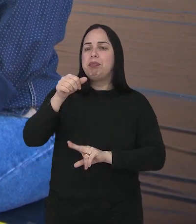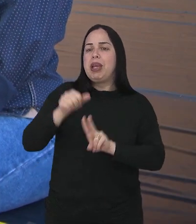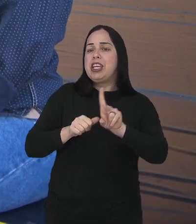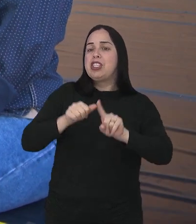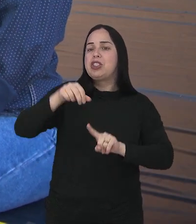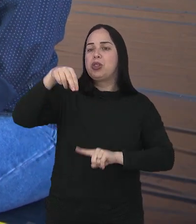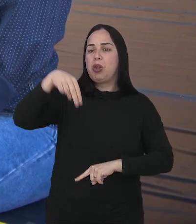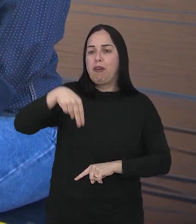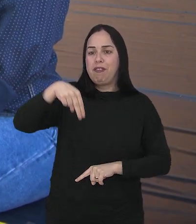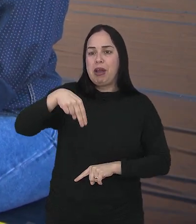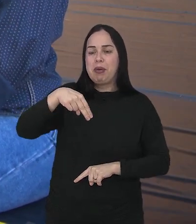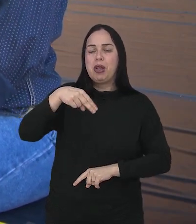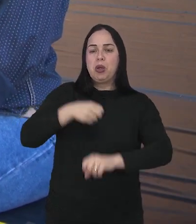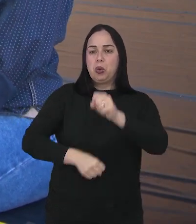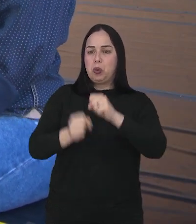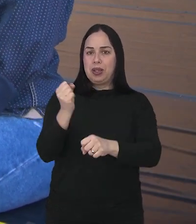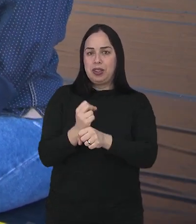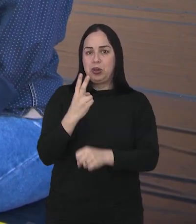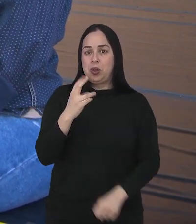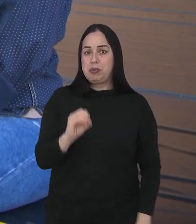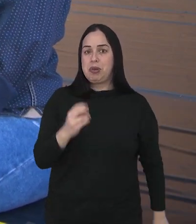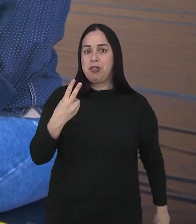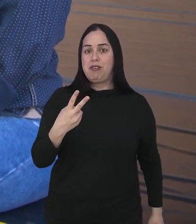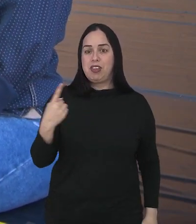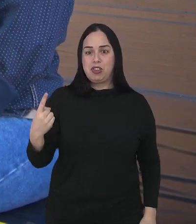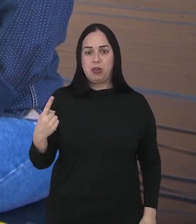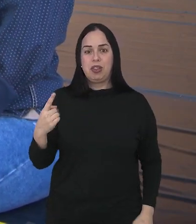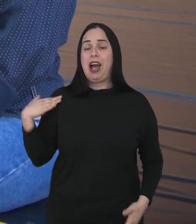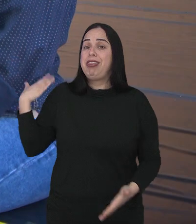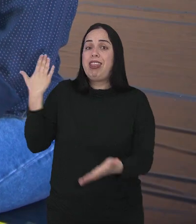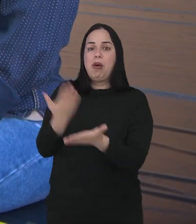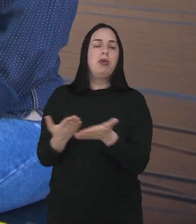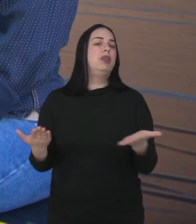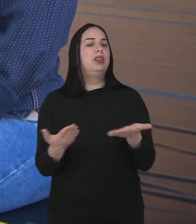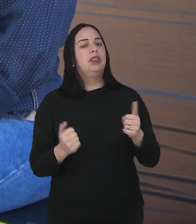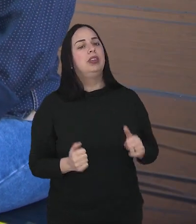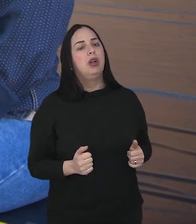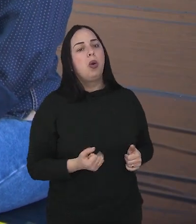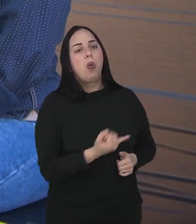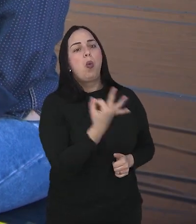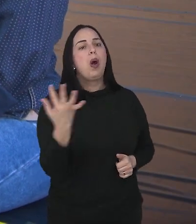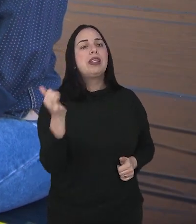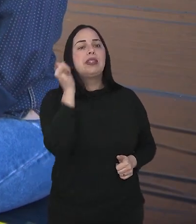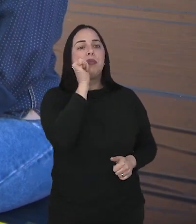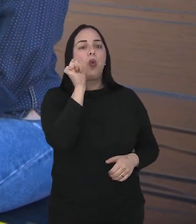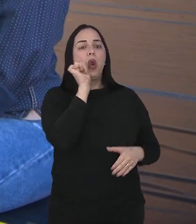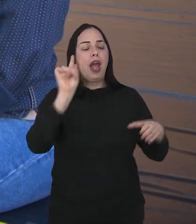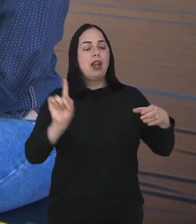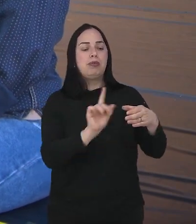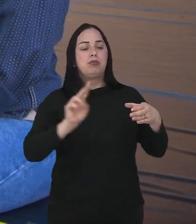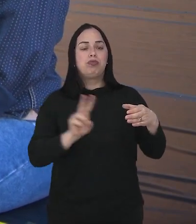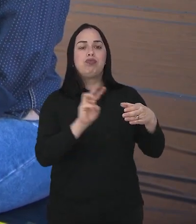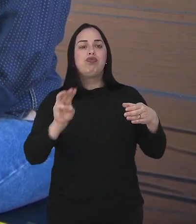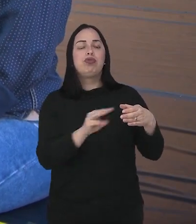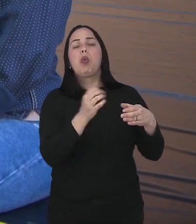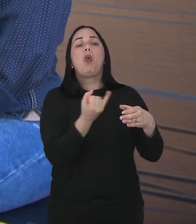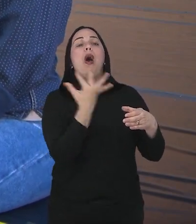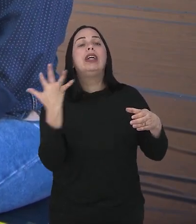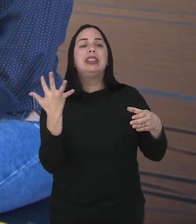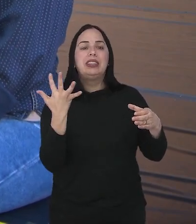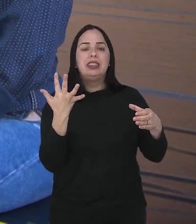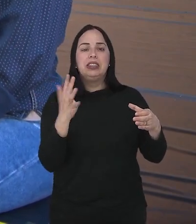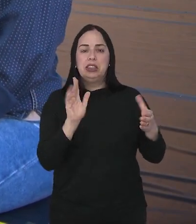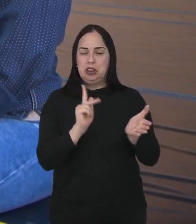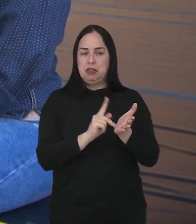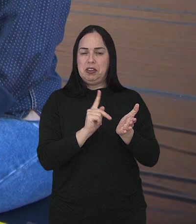novembro de 2021 e seguimos firme. Atualmente são quantas mulheres que fazem parte dessa banda?